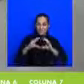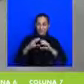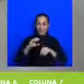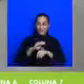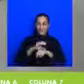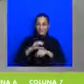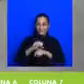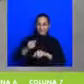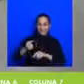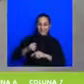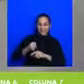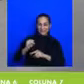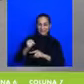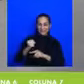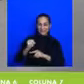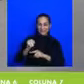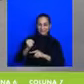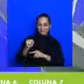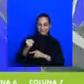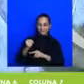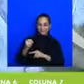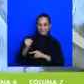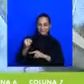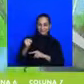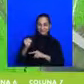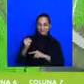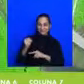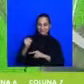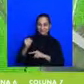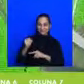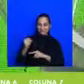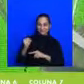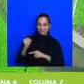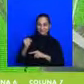Bola cinza, número 8.